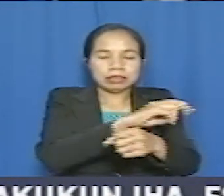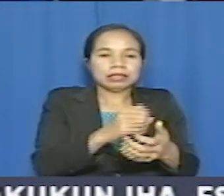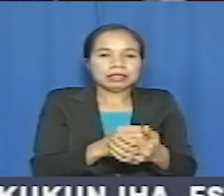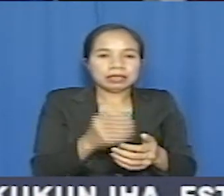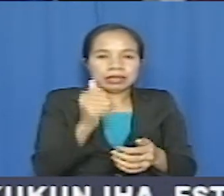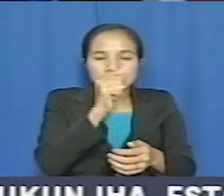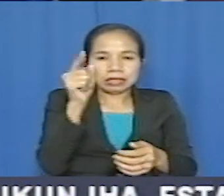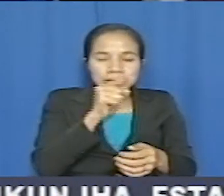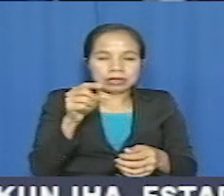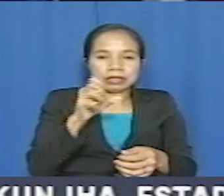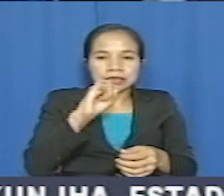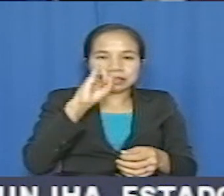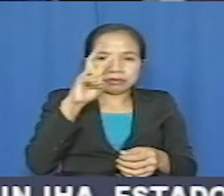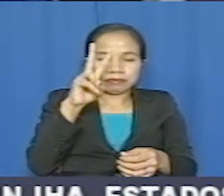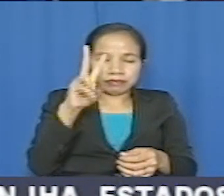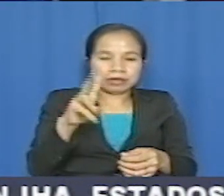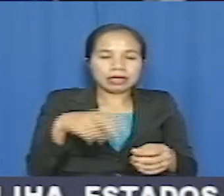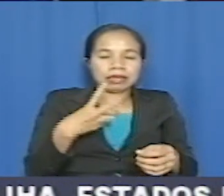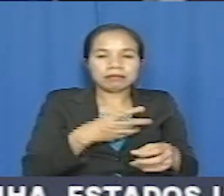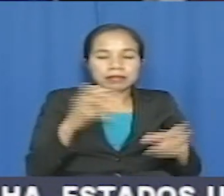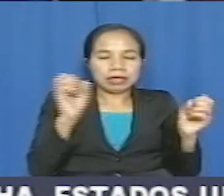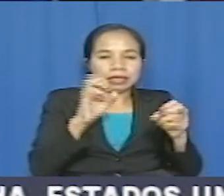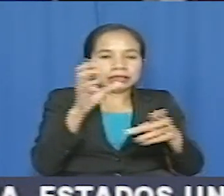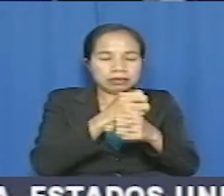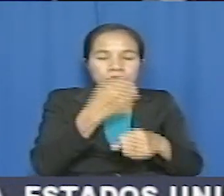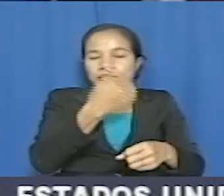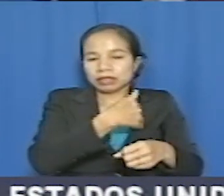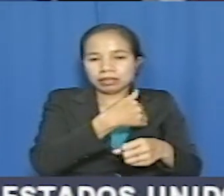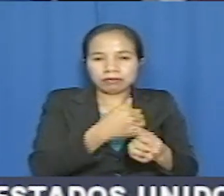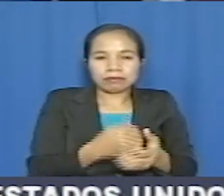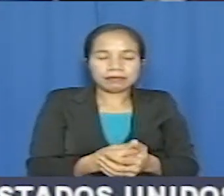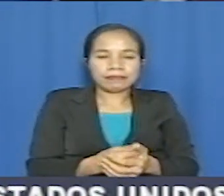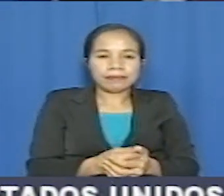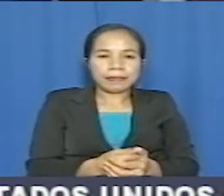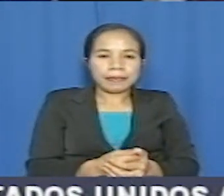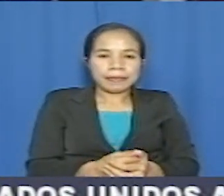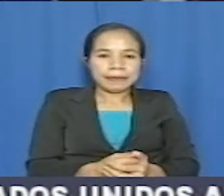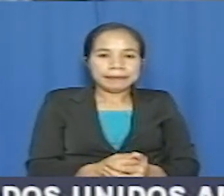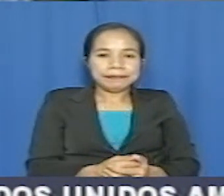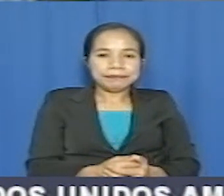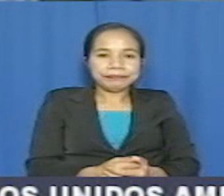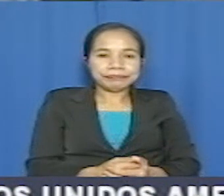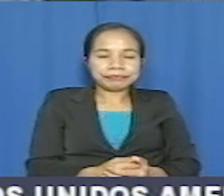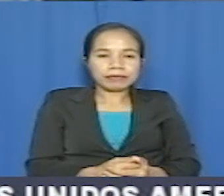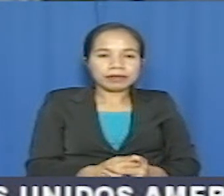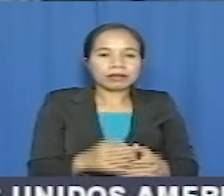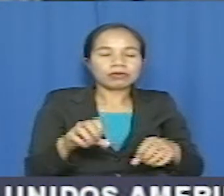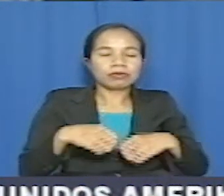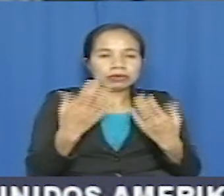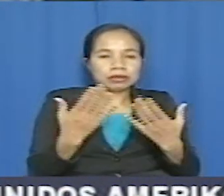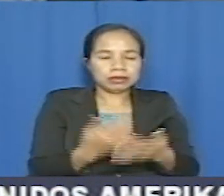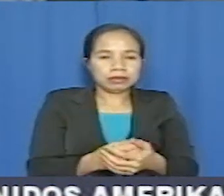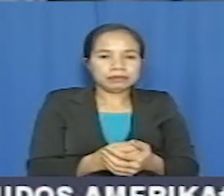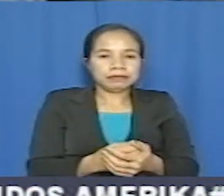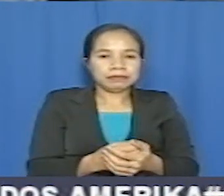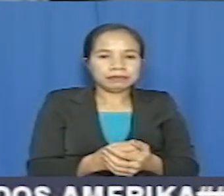agora lá significa lá implicação negativo vai a comunidade lá sim e a parte ser ministra oni se ho facilidade Timor